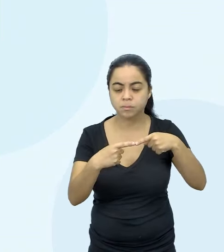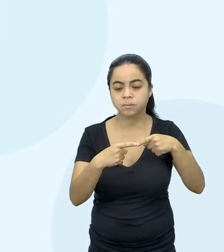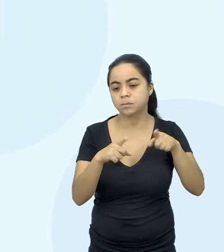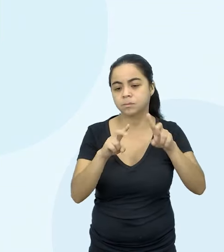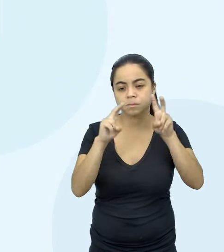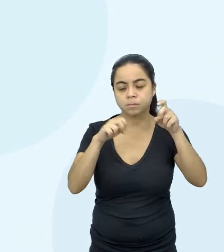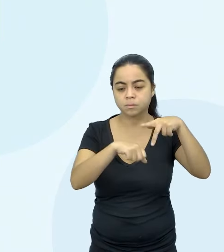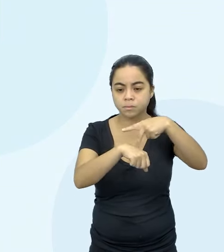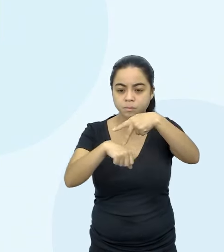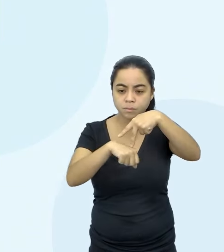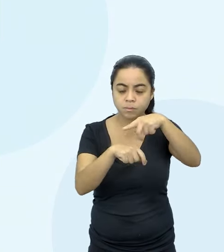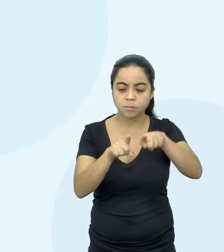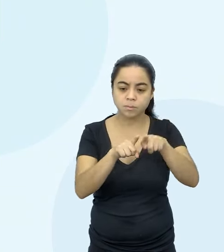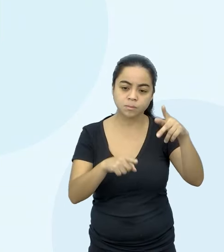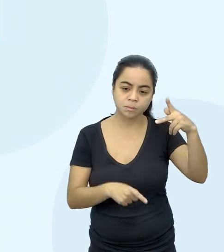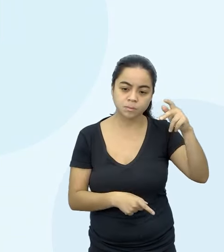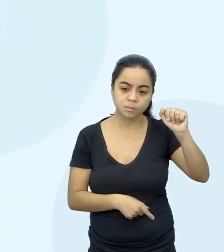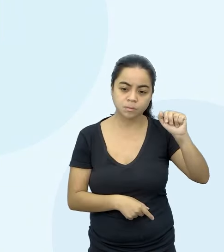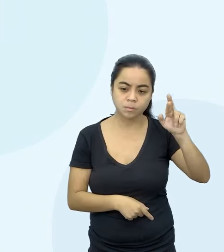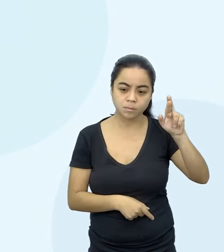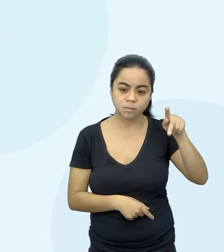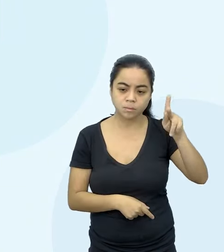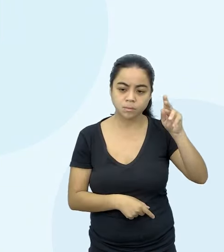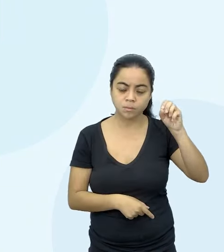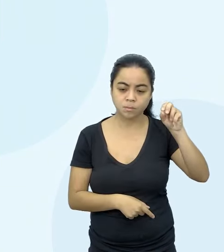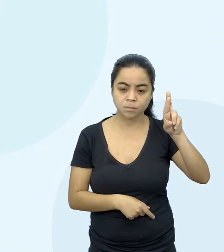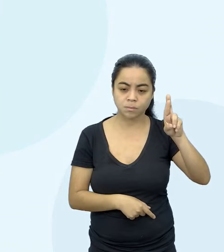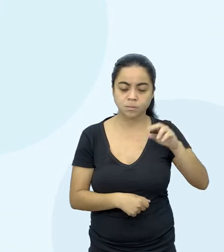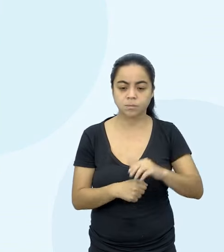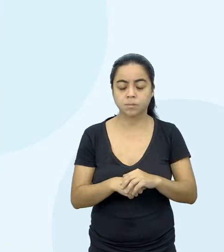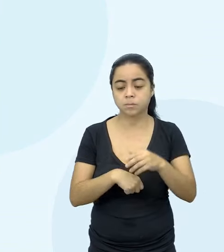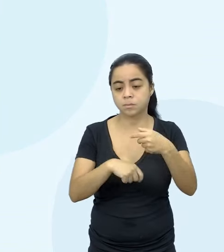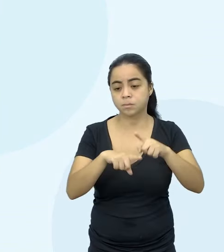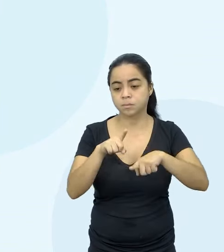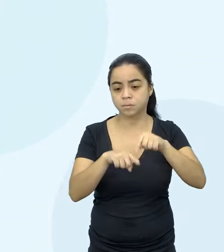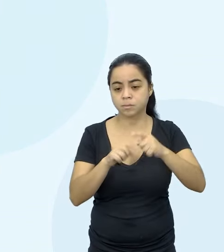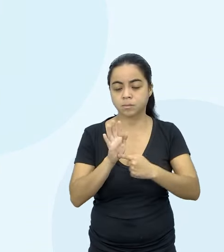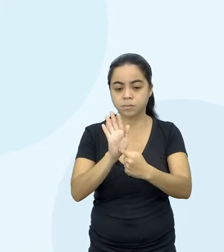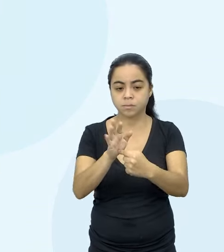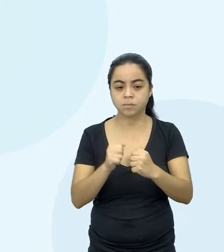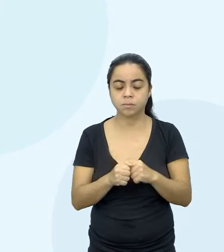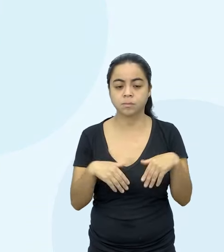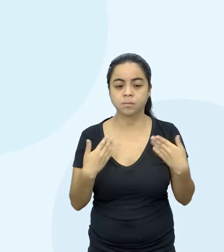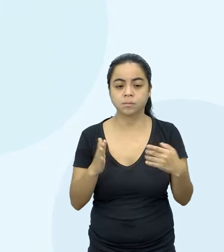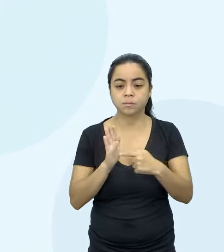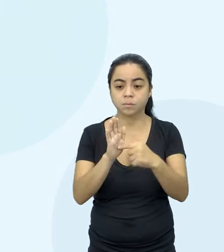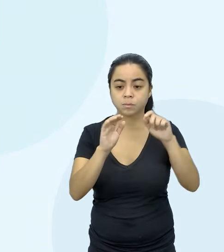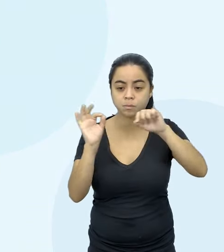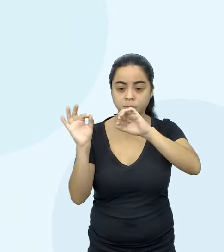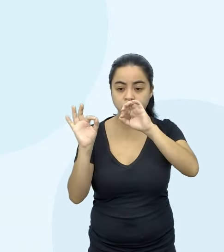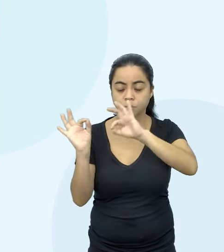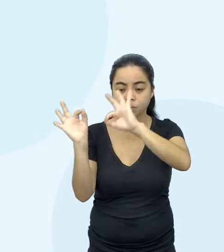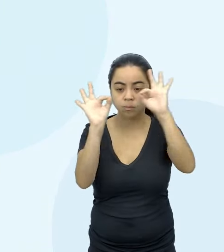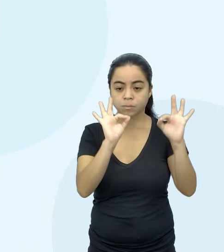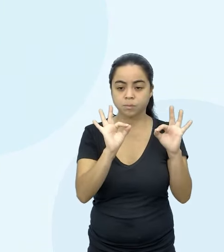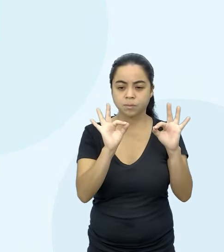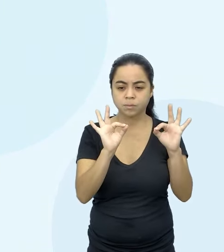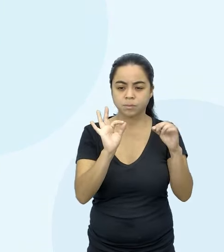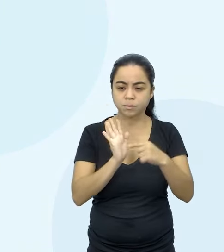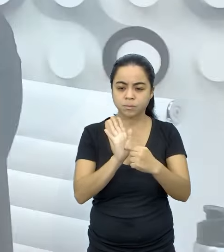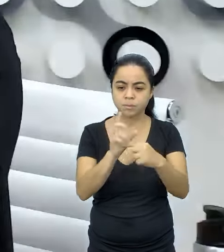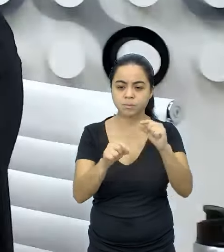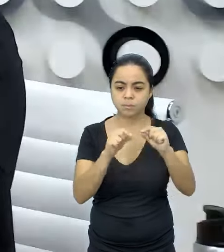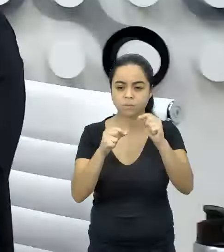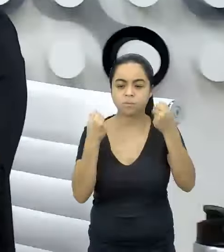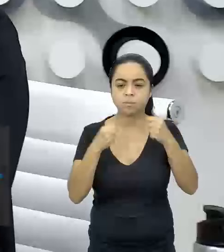quanto do parkour, ou do próprio que o próprio material indica pra gente lá. É que a gente mostrou o vídeo para poder mostrar para vocês o que você